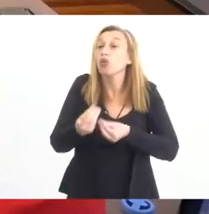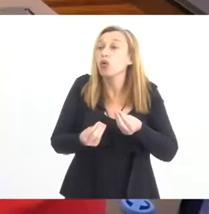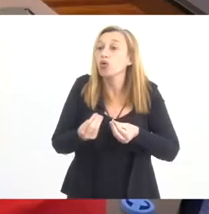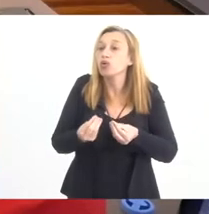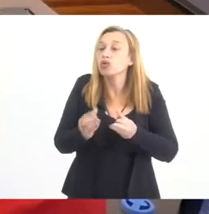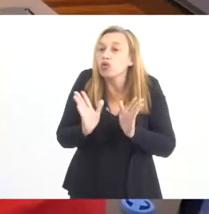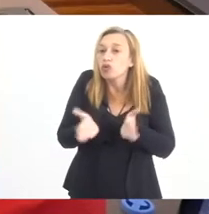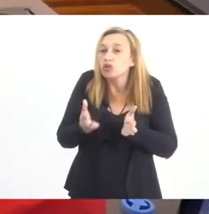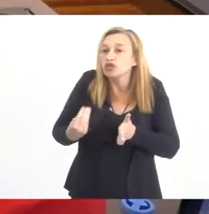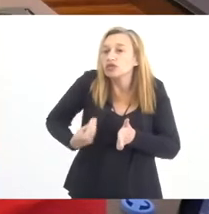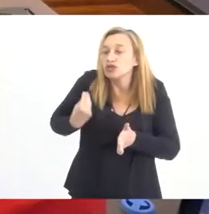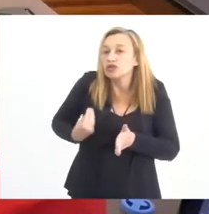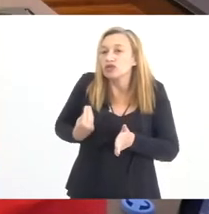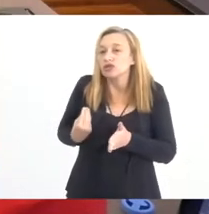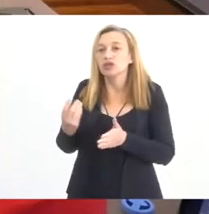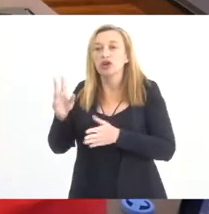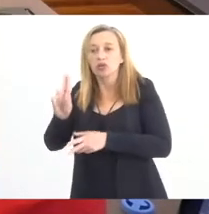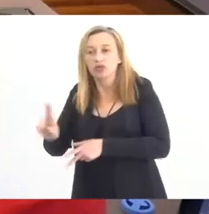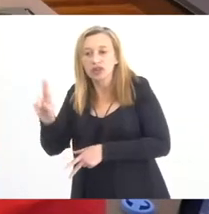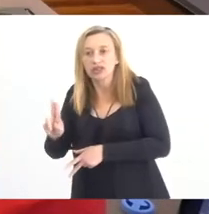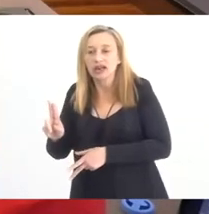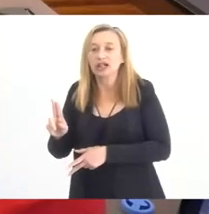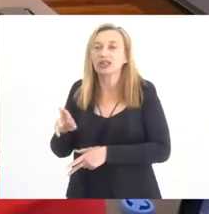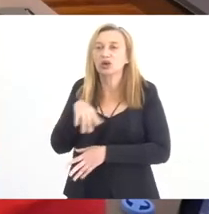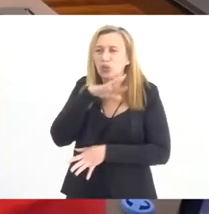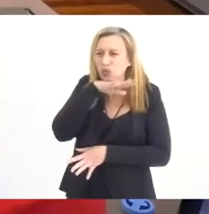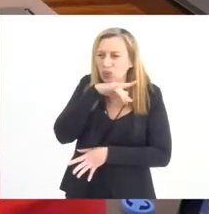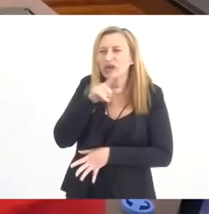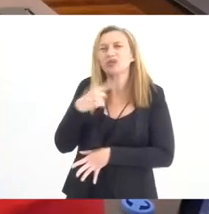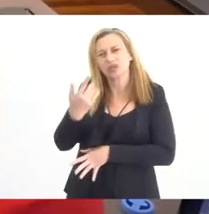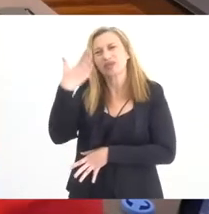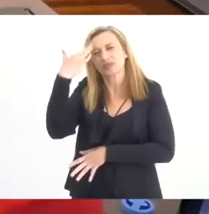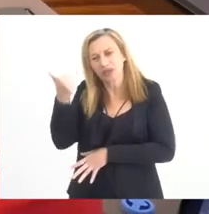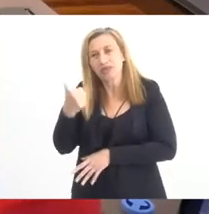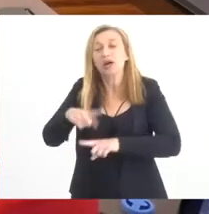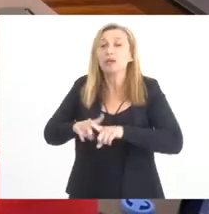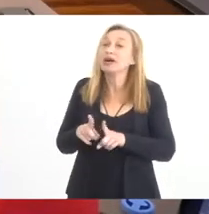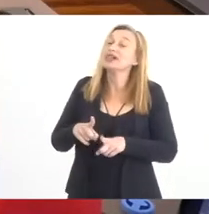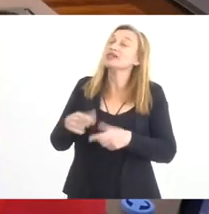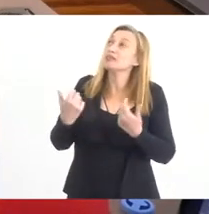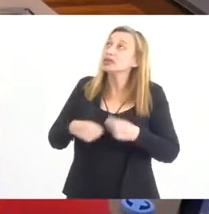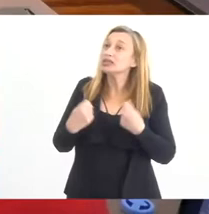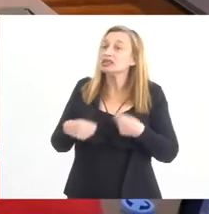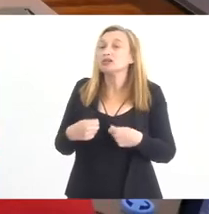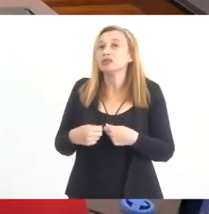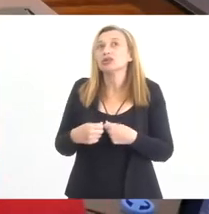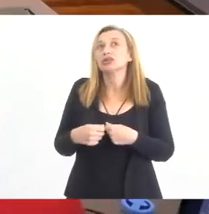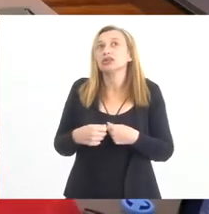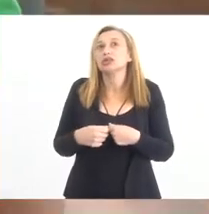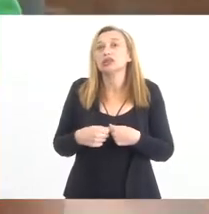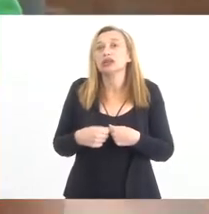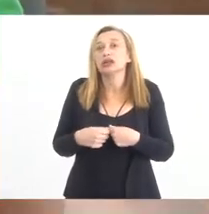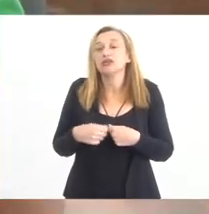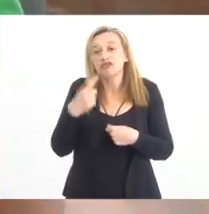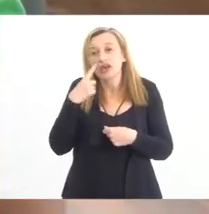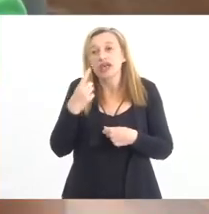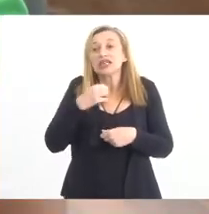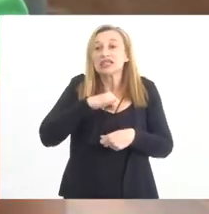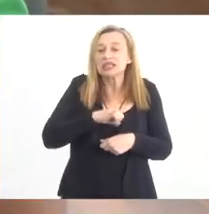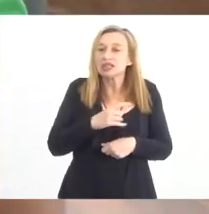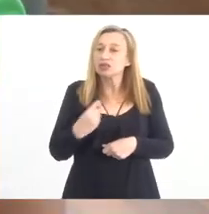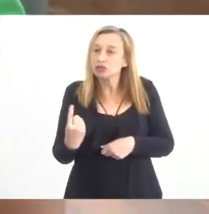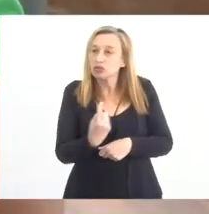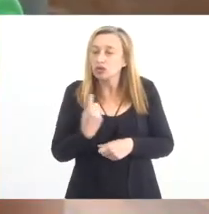UESO hoje? É um estado precário, a gente sabe disso, mas nós temos que colocar, se nós somos